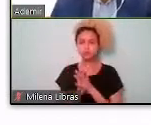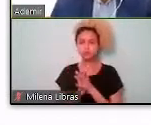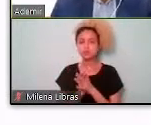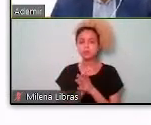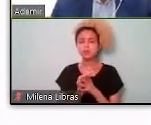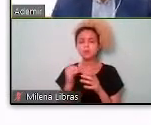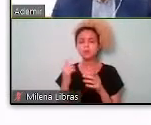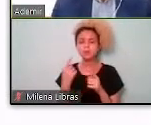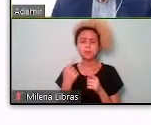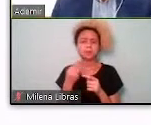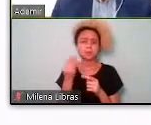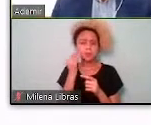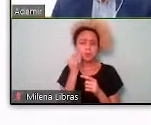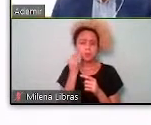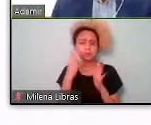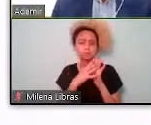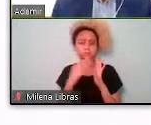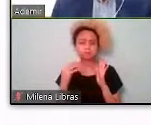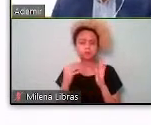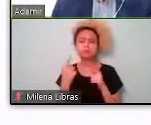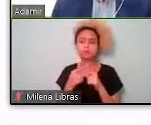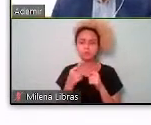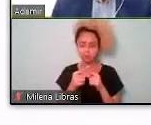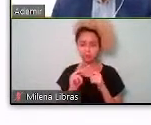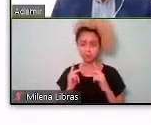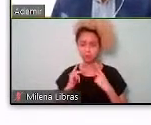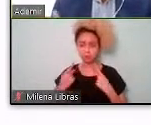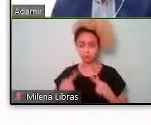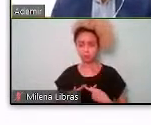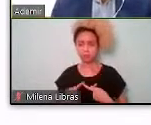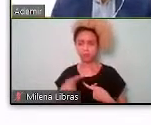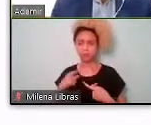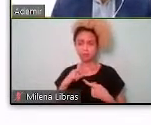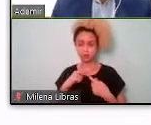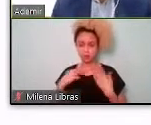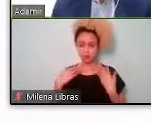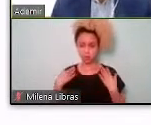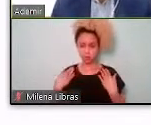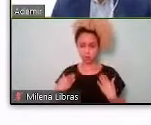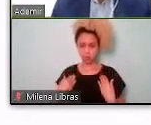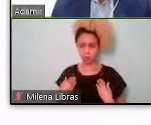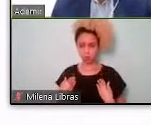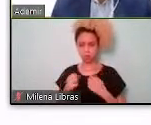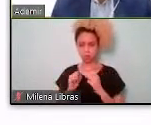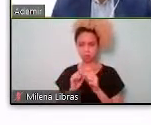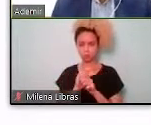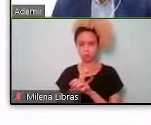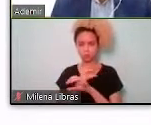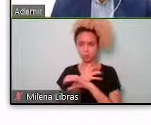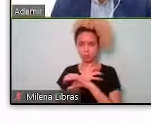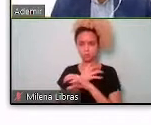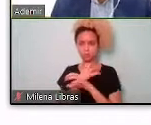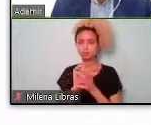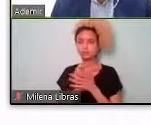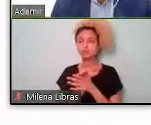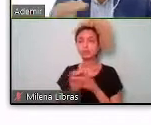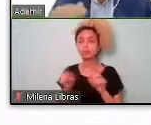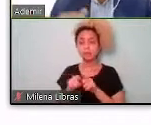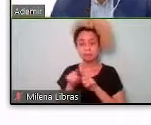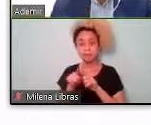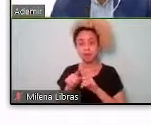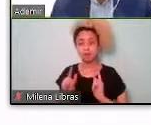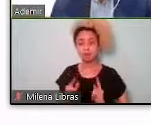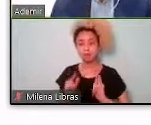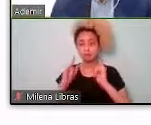porquê? O ser humano tem um esqueleto que o sustenta, assim como as nossas edificações têm uma estrutura também